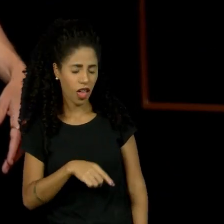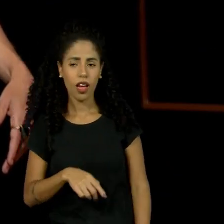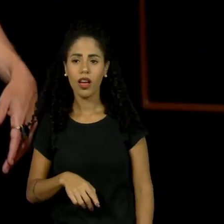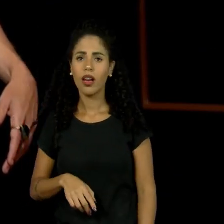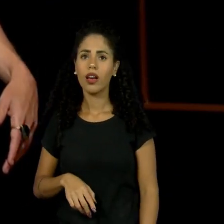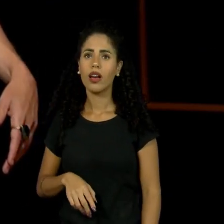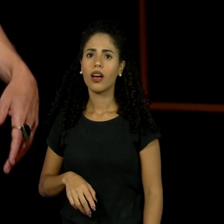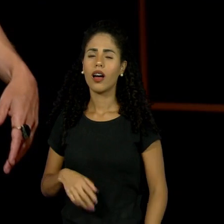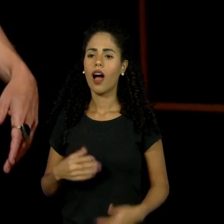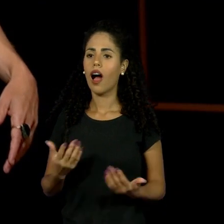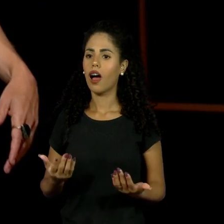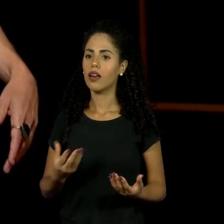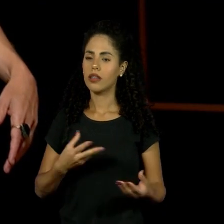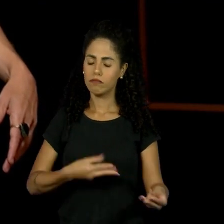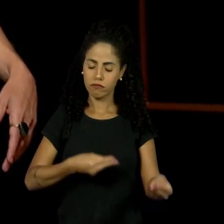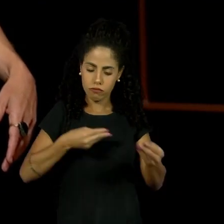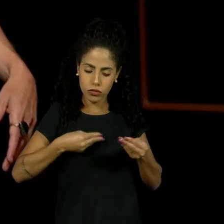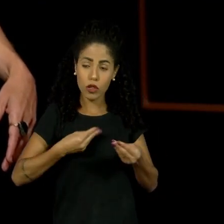Aí ele me deu um poema